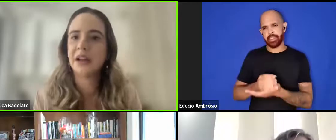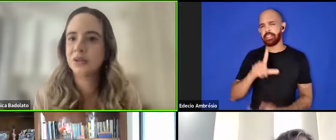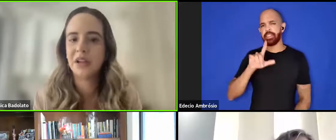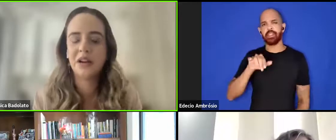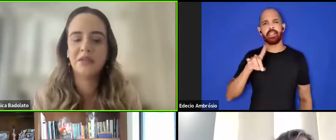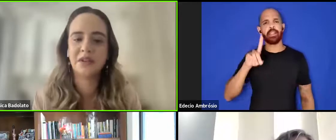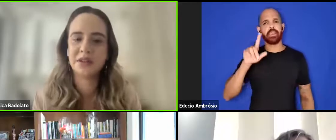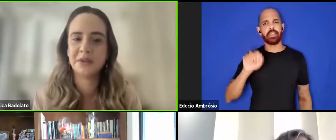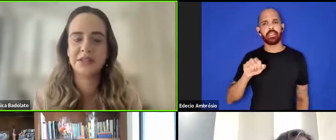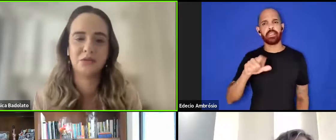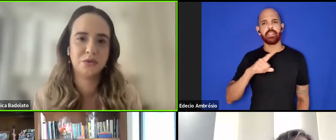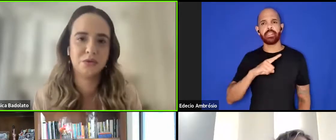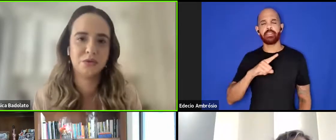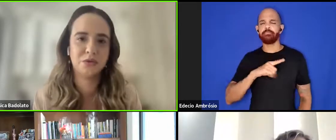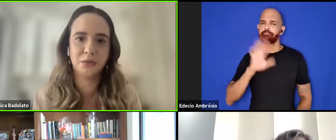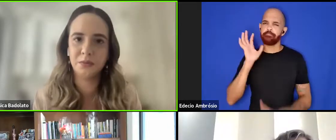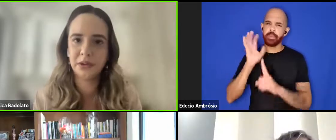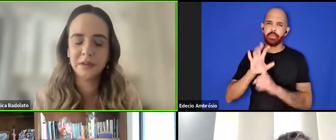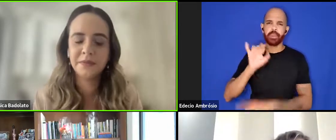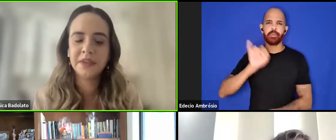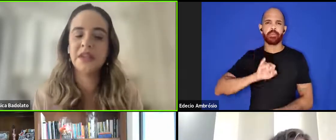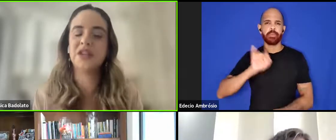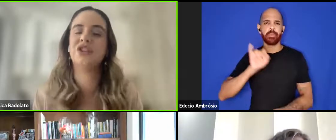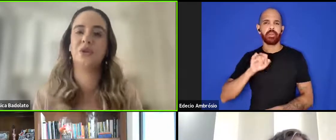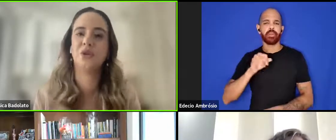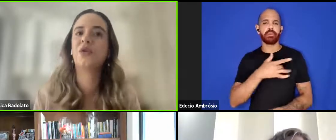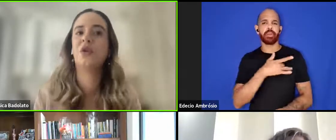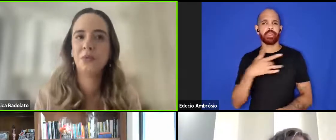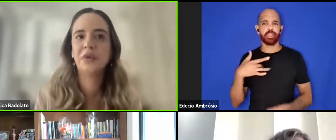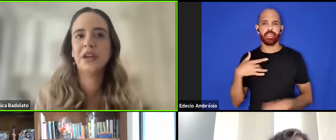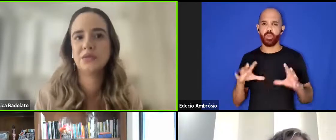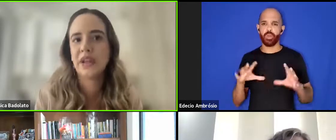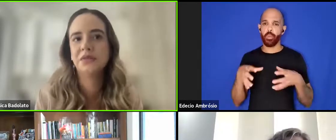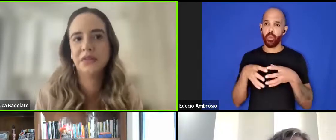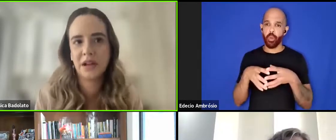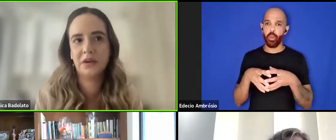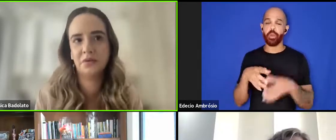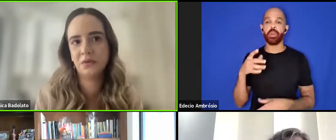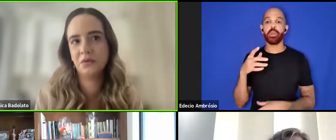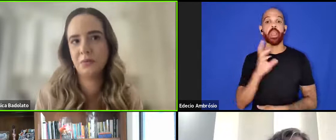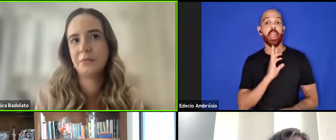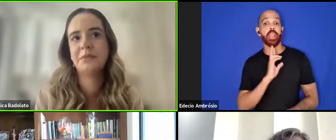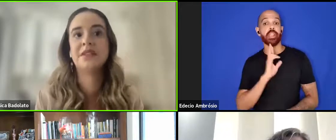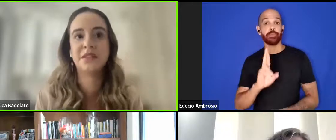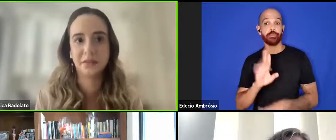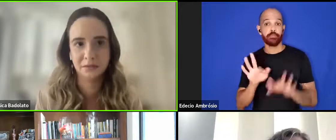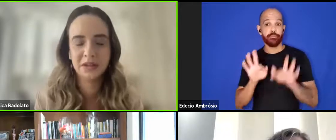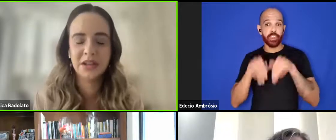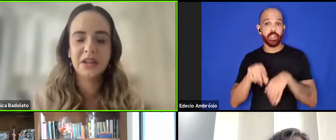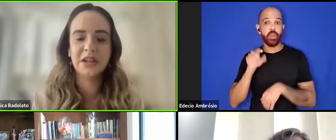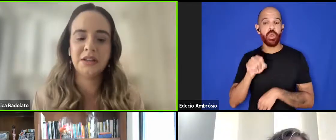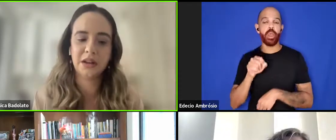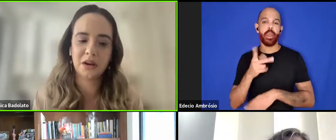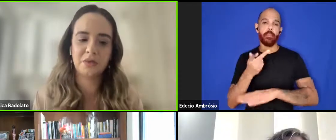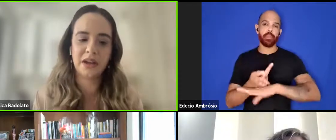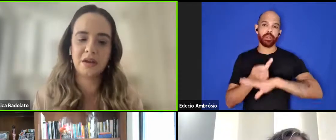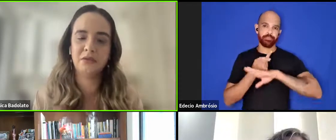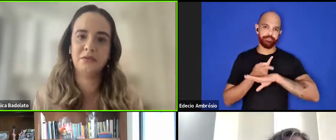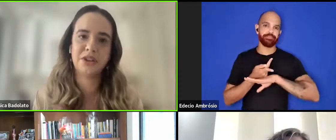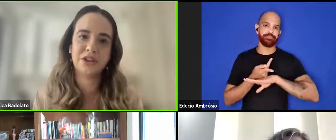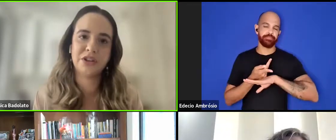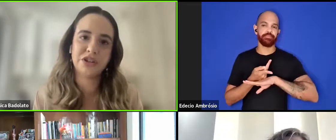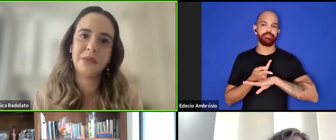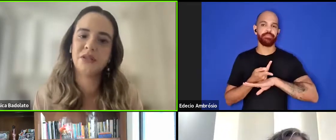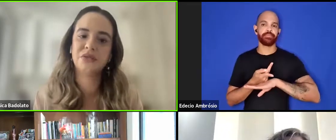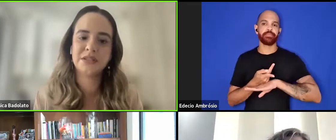total impacto e relevância para a saúde pública e que gerou como resultado final uma premiação. Então, é